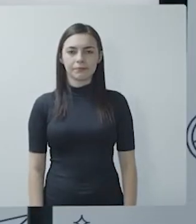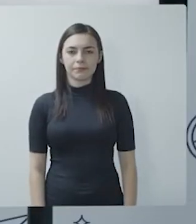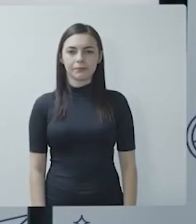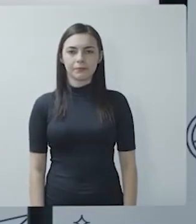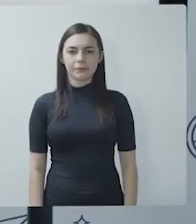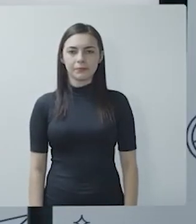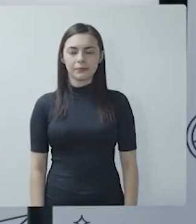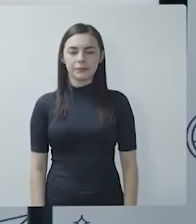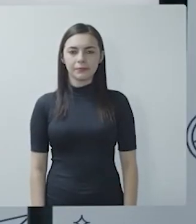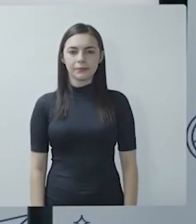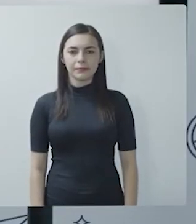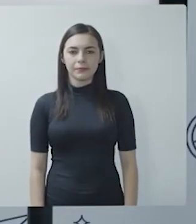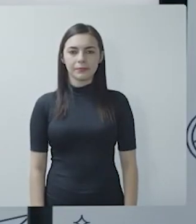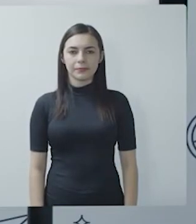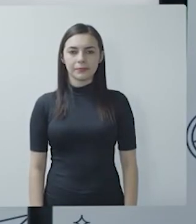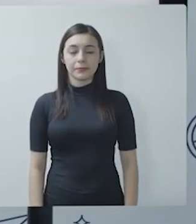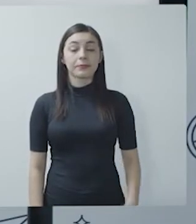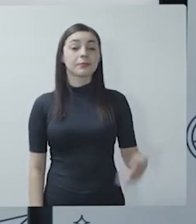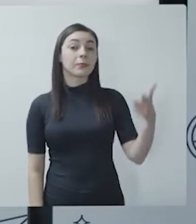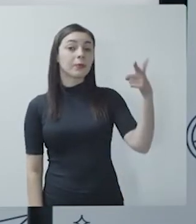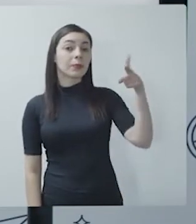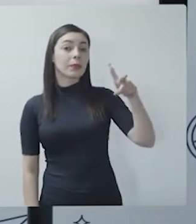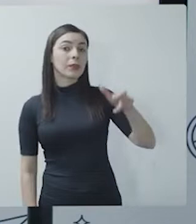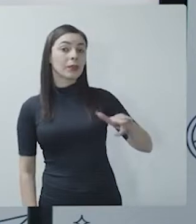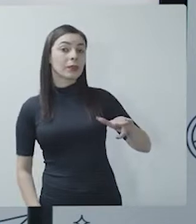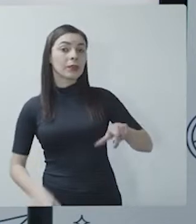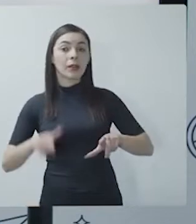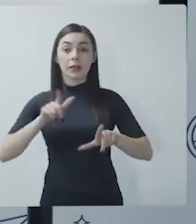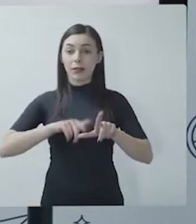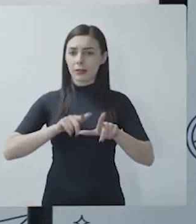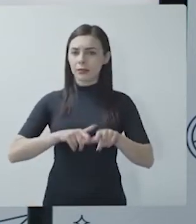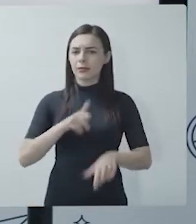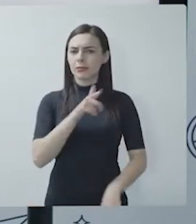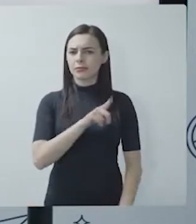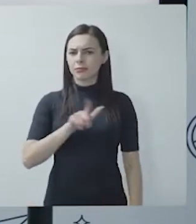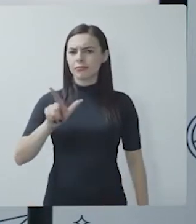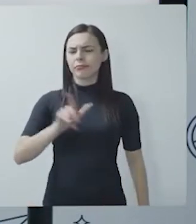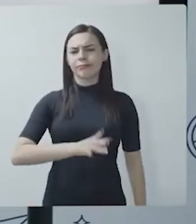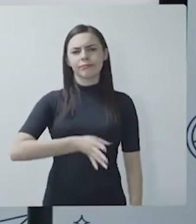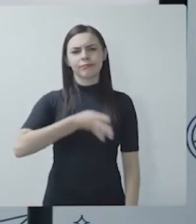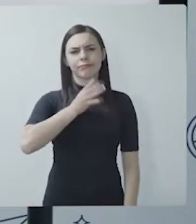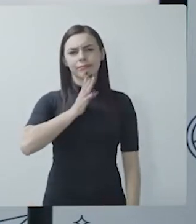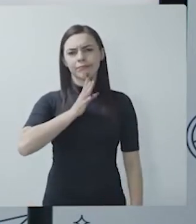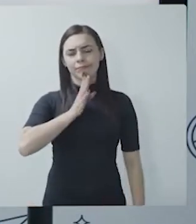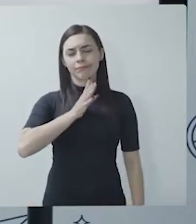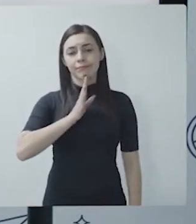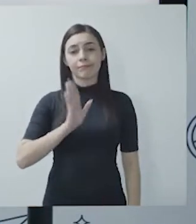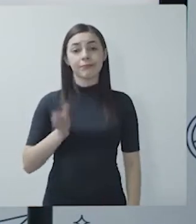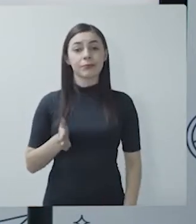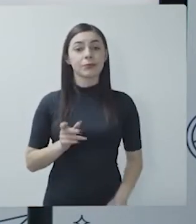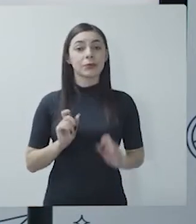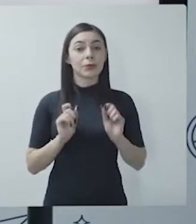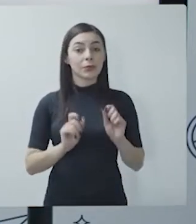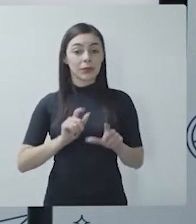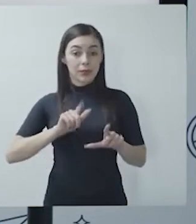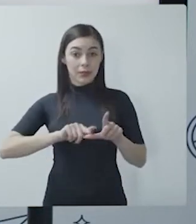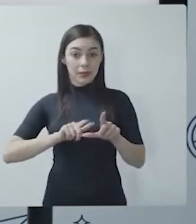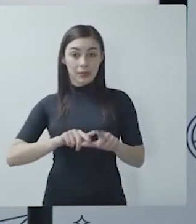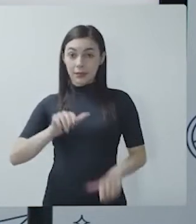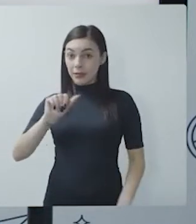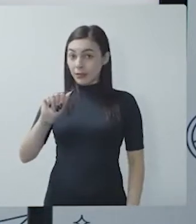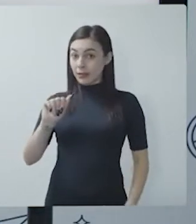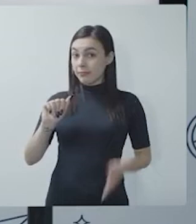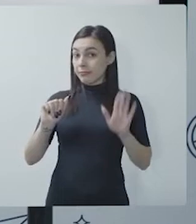de novo, vamos fazer outra letra que a gente já conhece, que é a letra A. Só que hoje ela